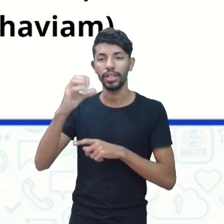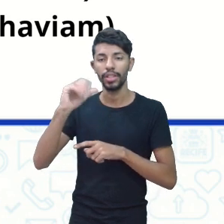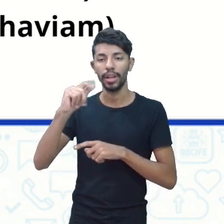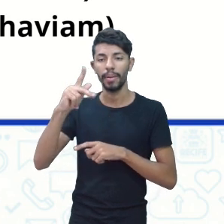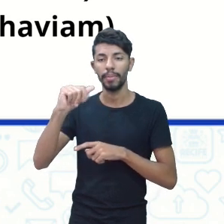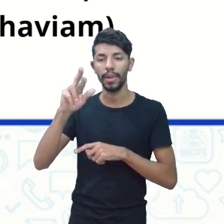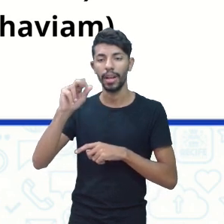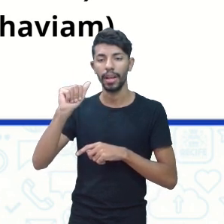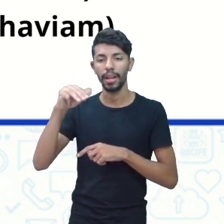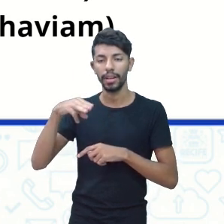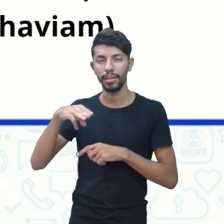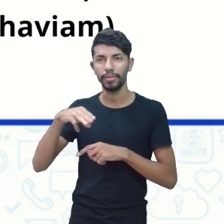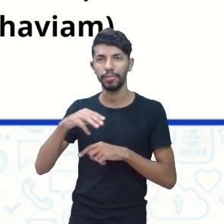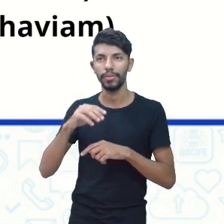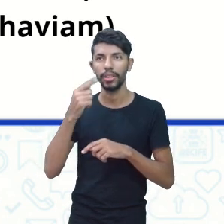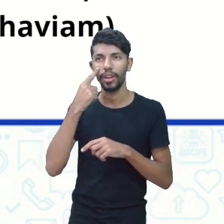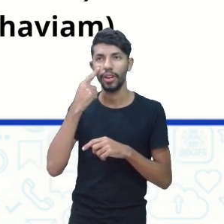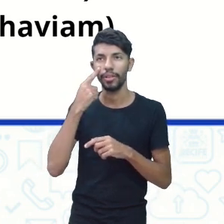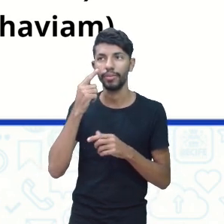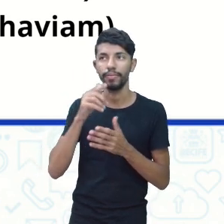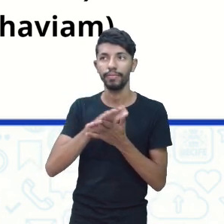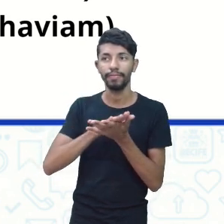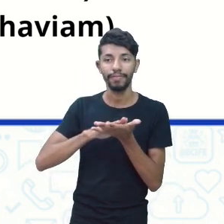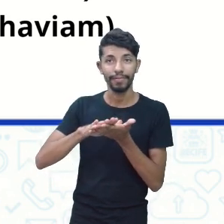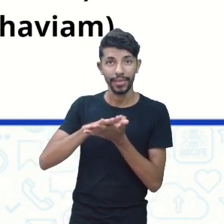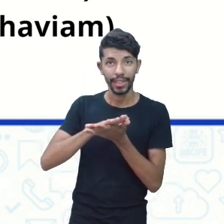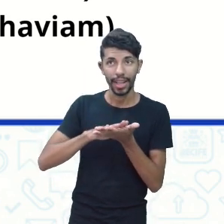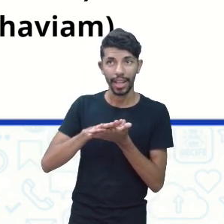Nada, se colocássemos